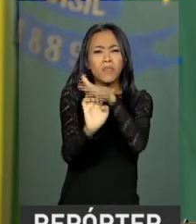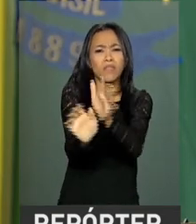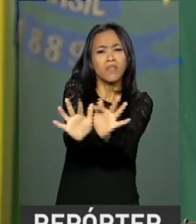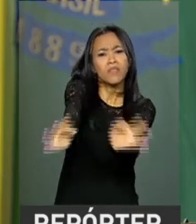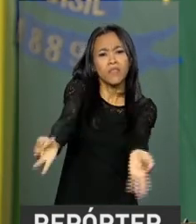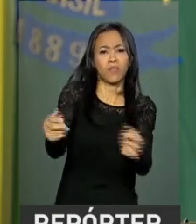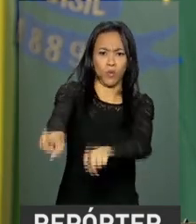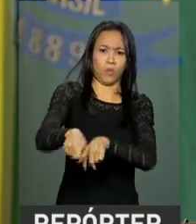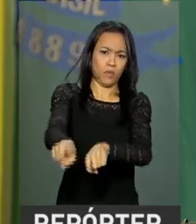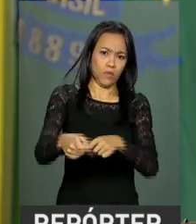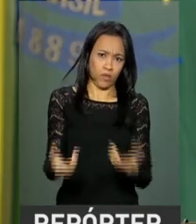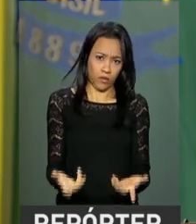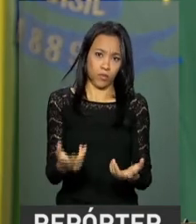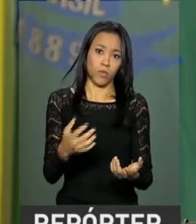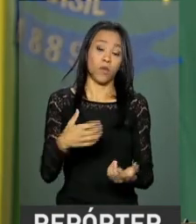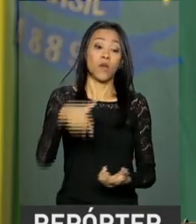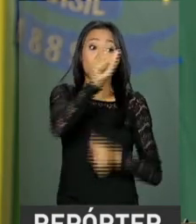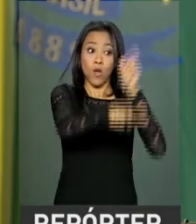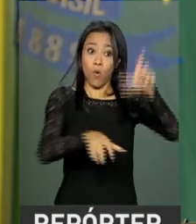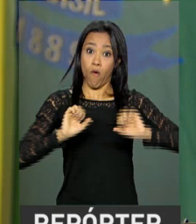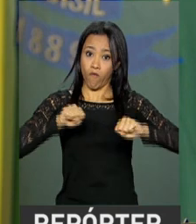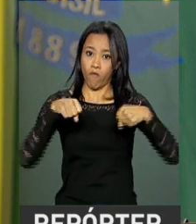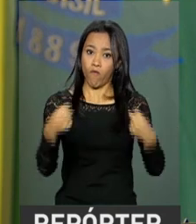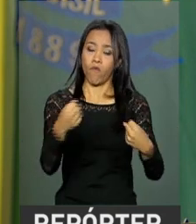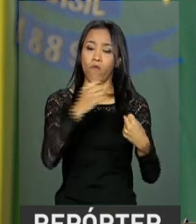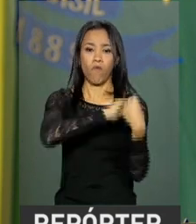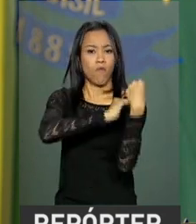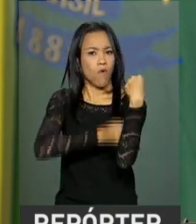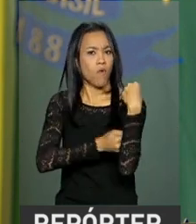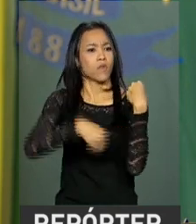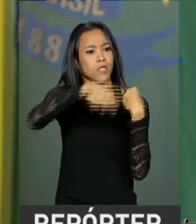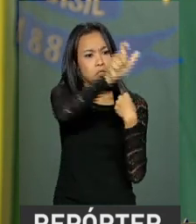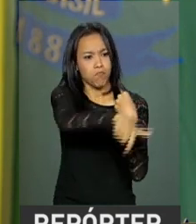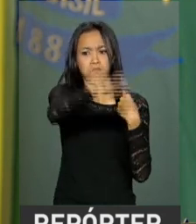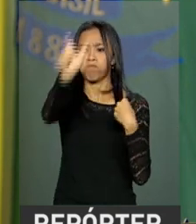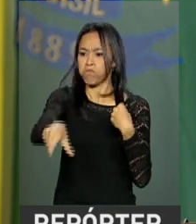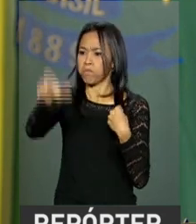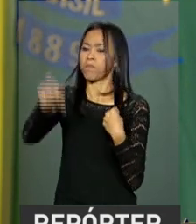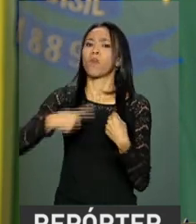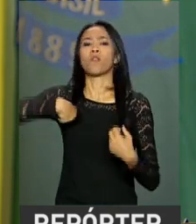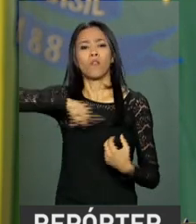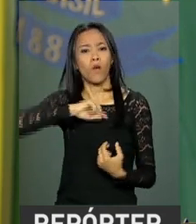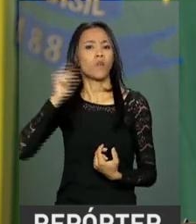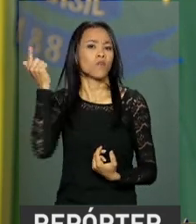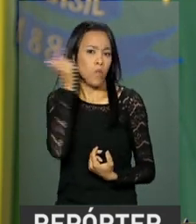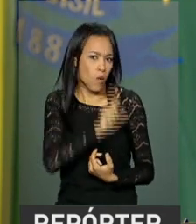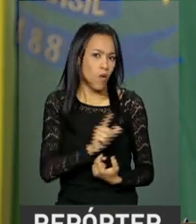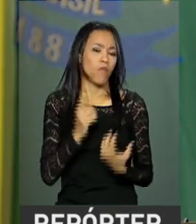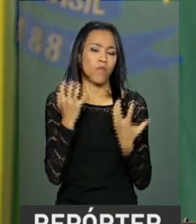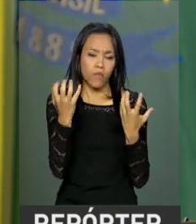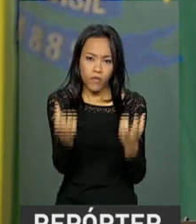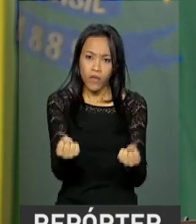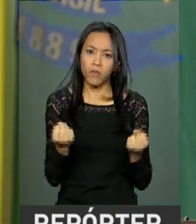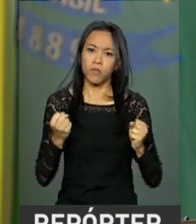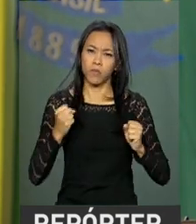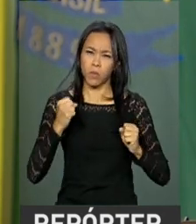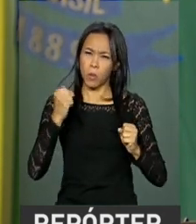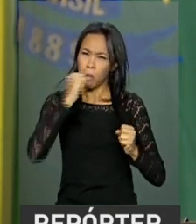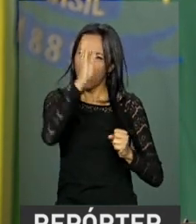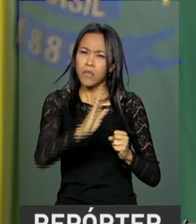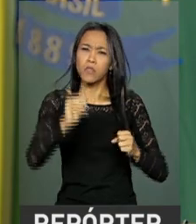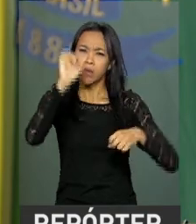com a força nós construiremos juntos um brasil mais próspero